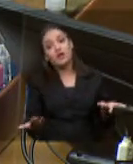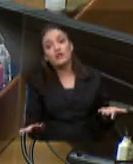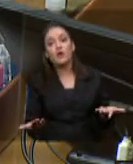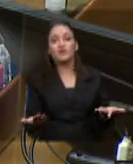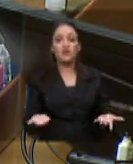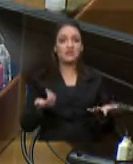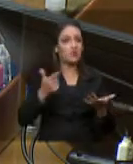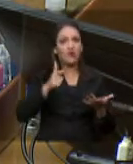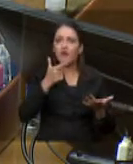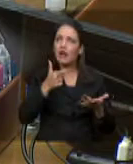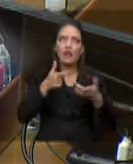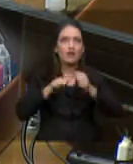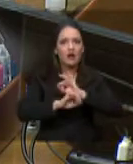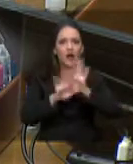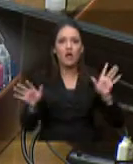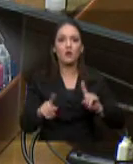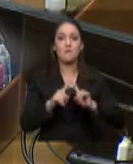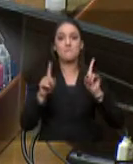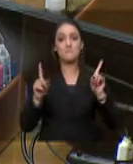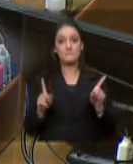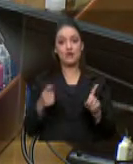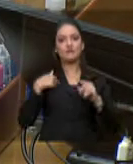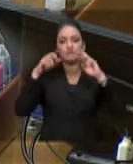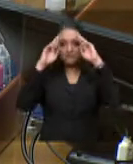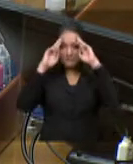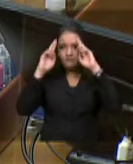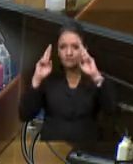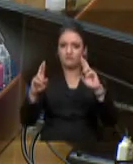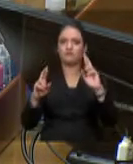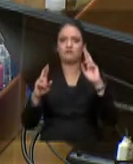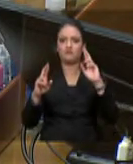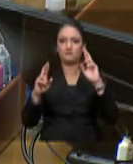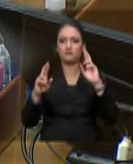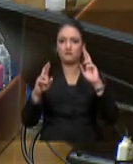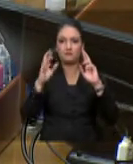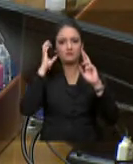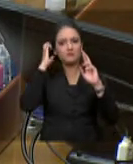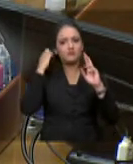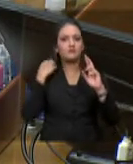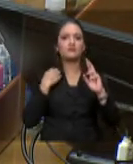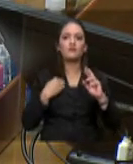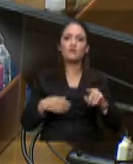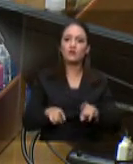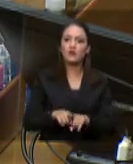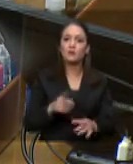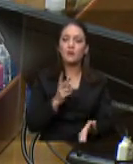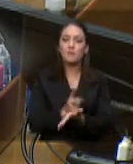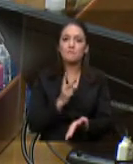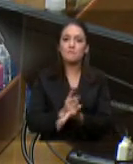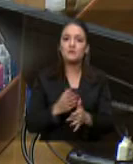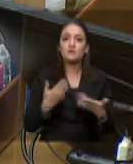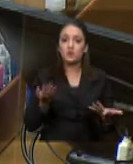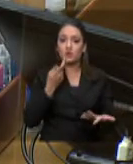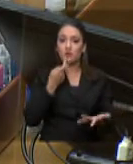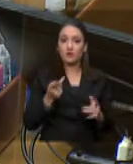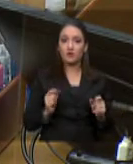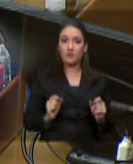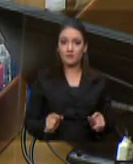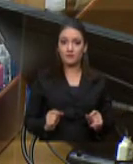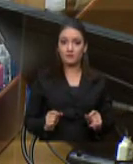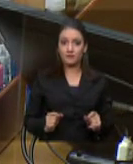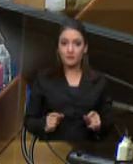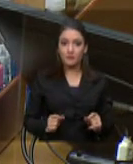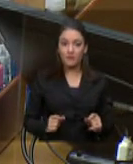enfatizado devidamente. Mas, como eu disse, com todo respeito, e mesmo quando se faz, e por isso que eu digo que não estamos mesmo cuidando do